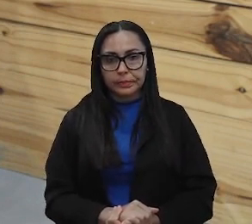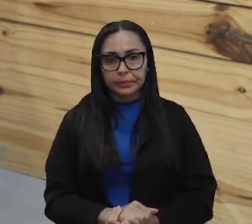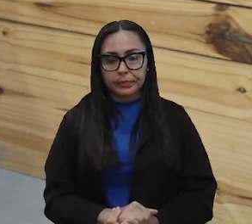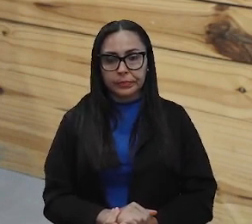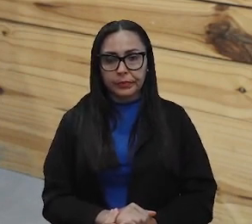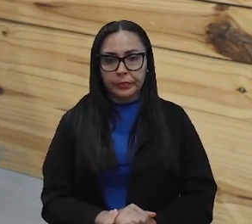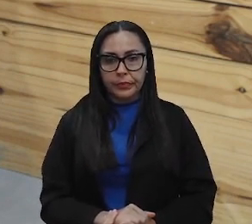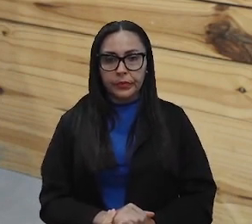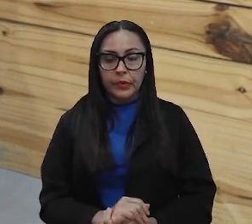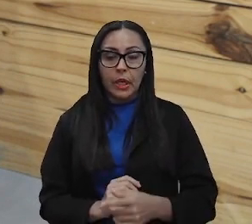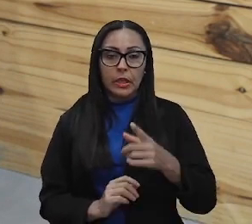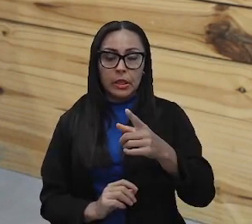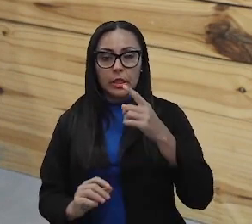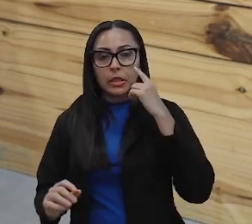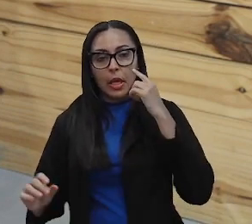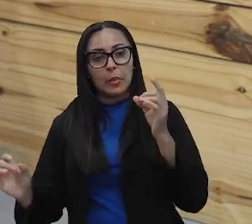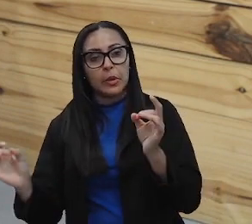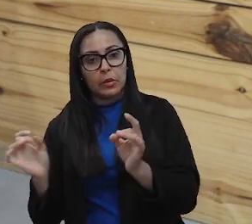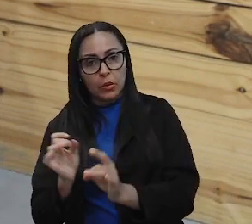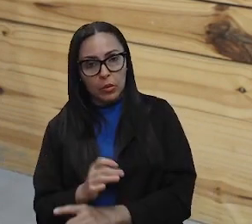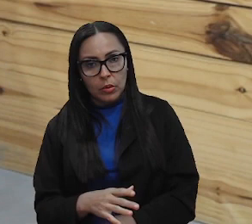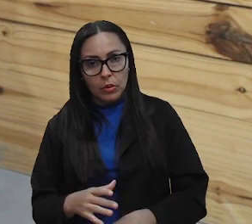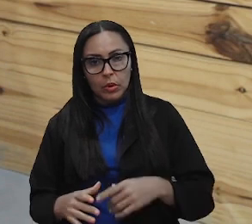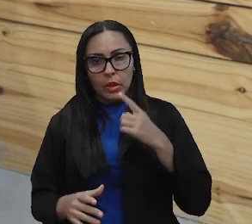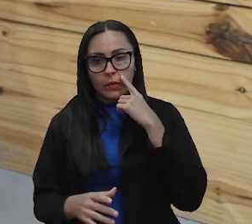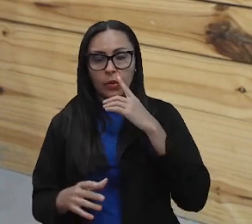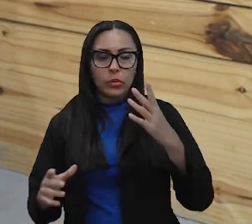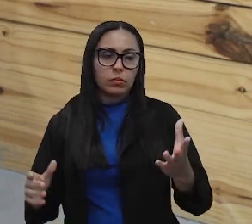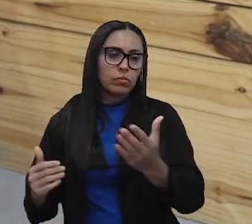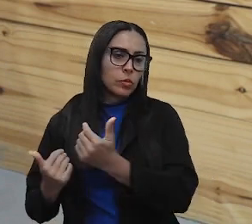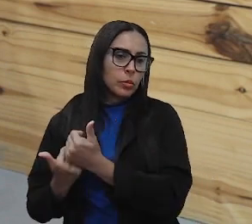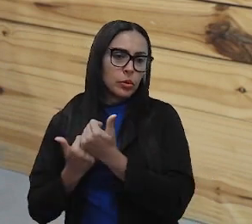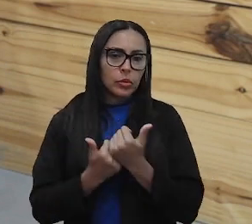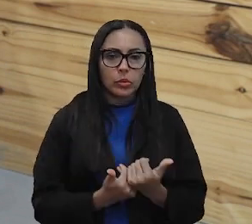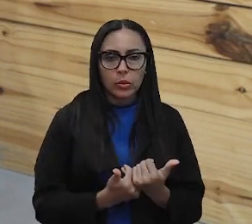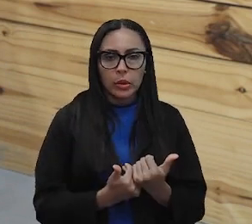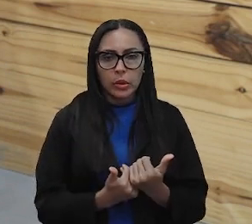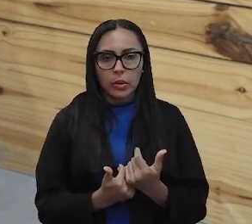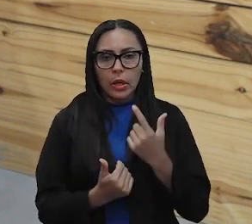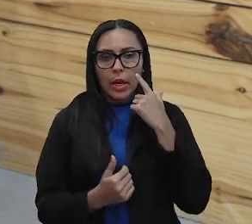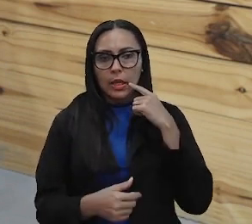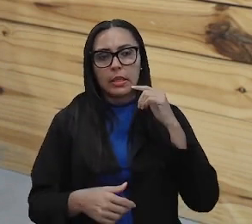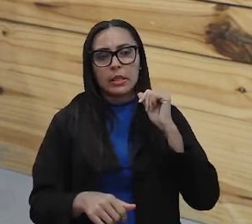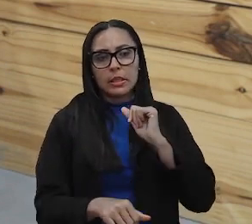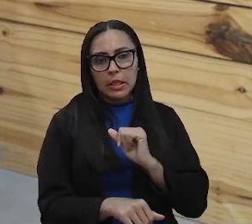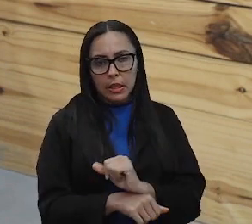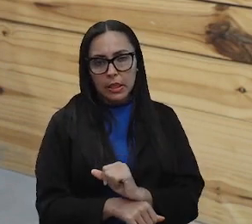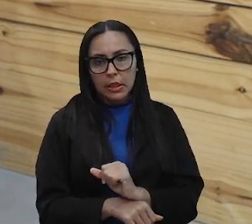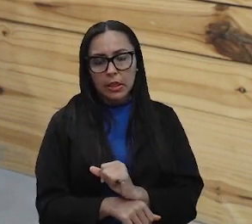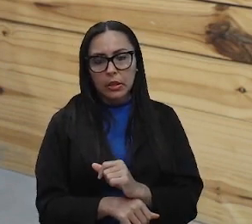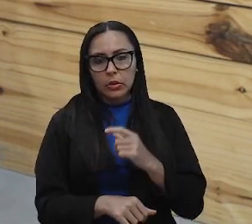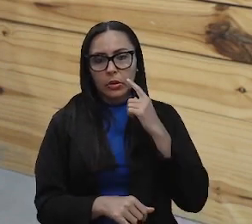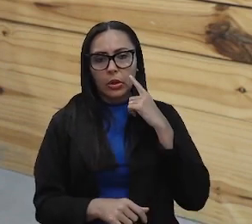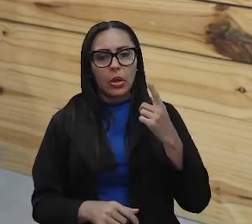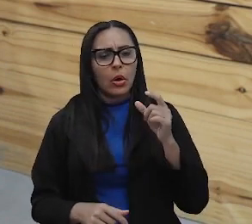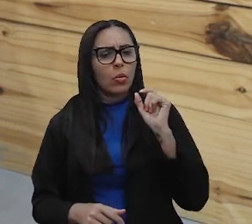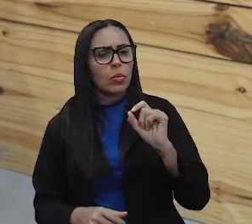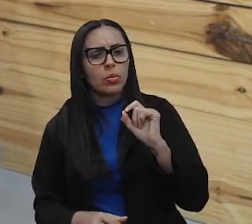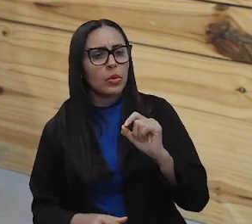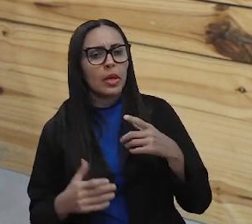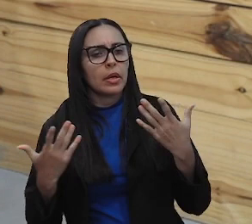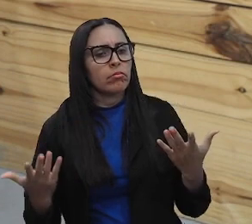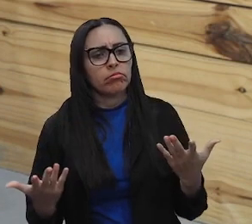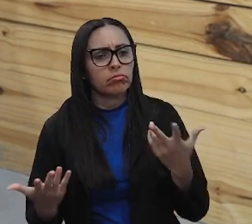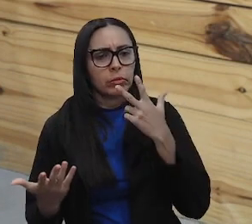ele terminou, passou os 20 minutos, ele foi substituído, então ele senta lá e não faz nada, ou o que é que você me diz? Ele teria que fazer